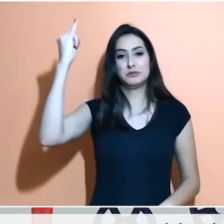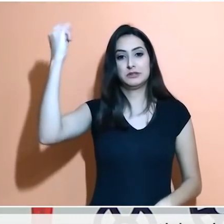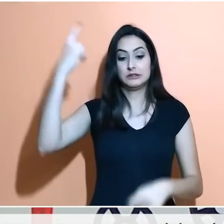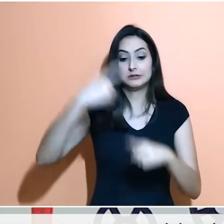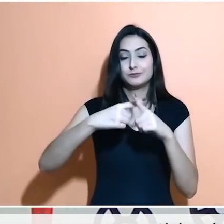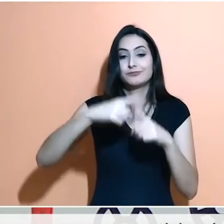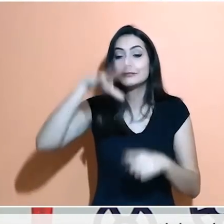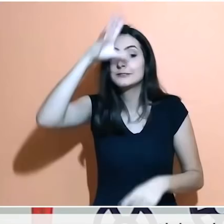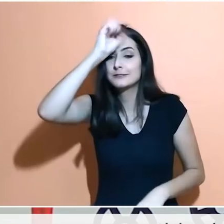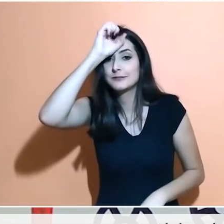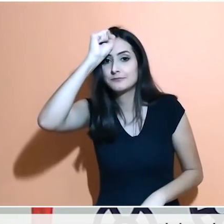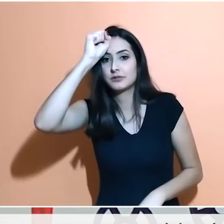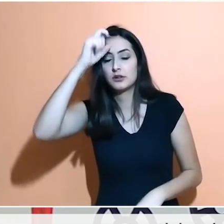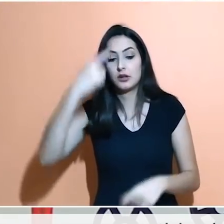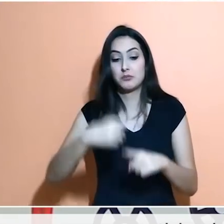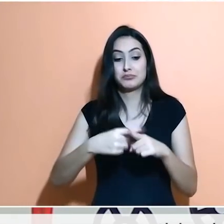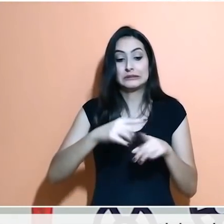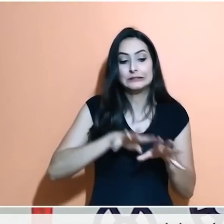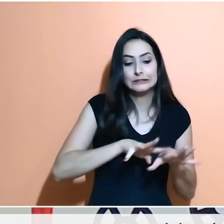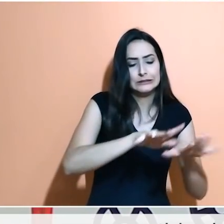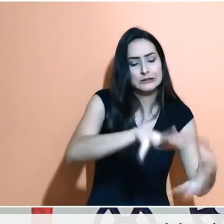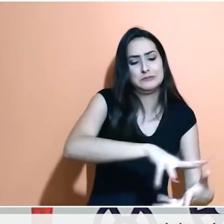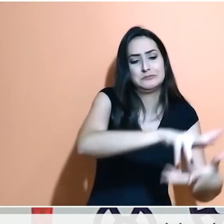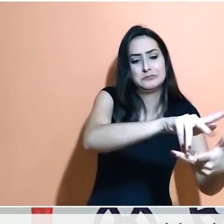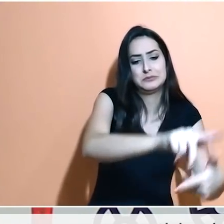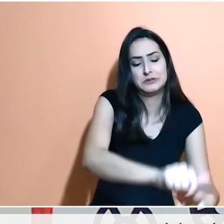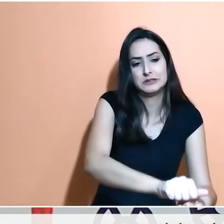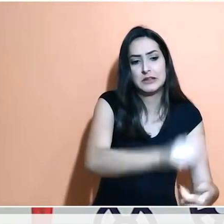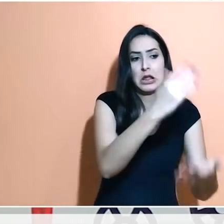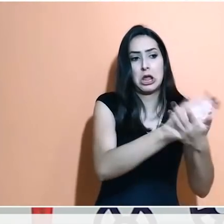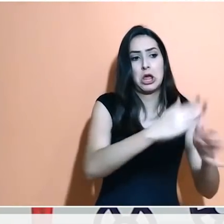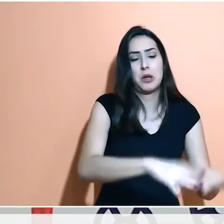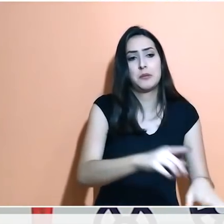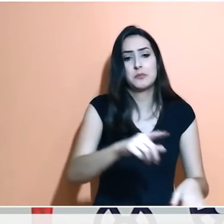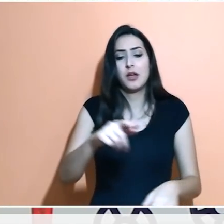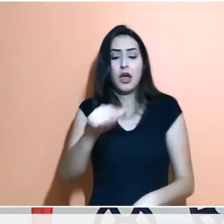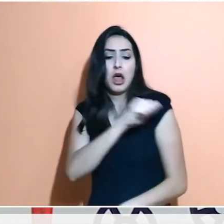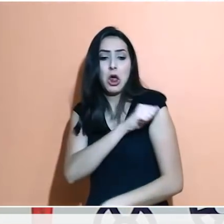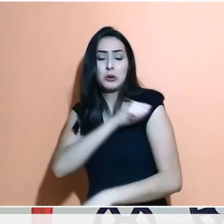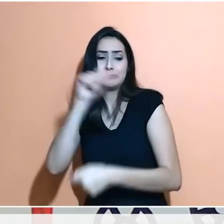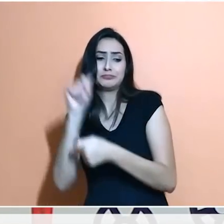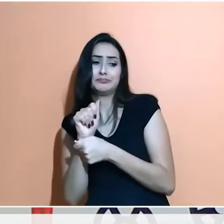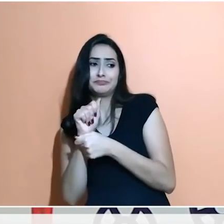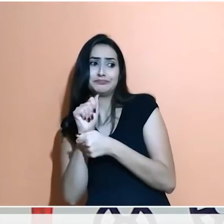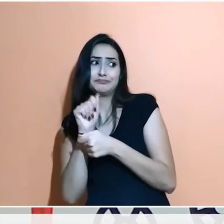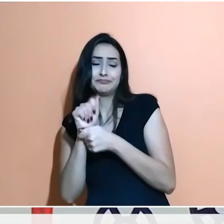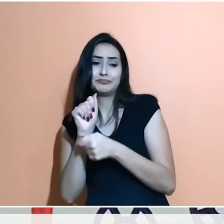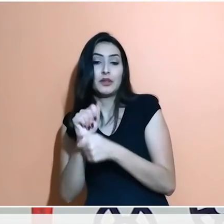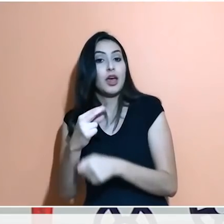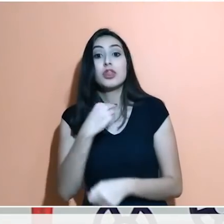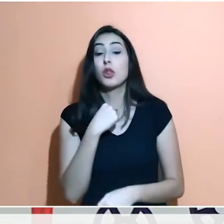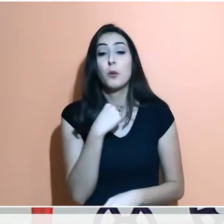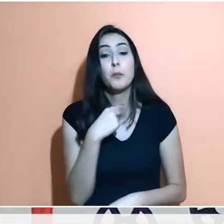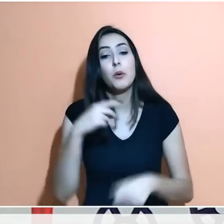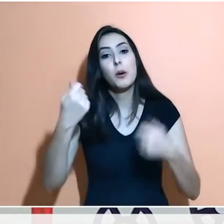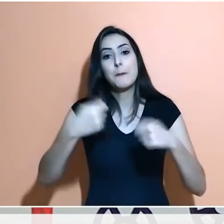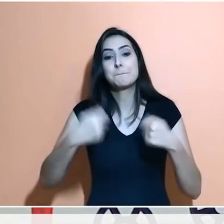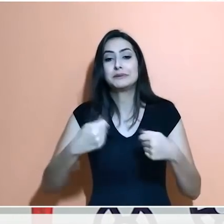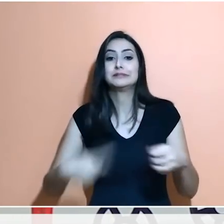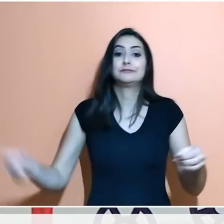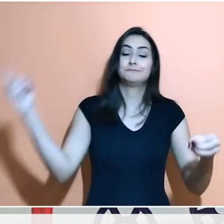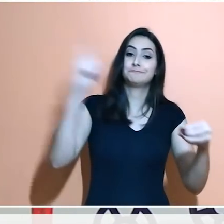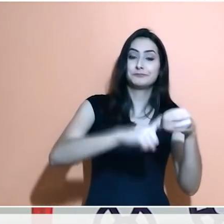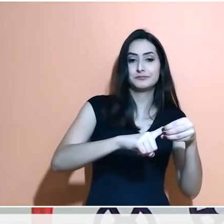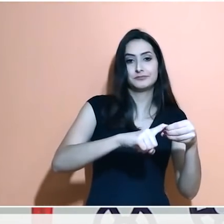pandemia, especialmente no aprendizado e na vida dos nossos estudantes, que não podem simplesmente ficar aguardando a pandemia passar